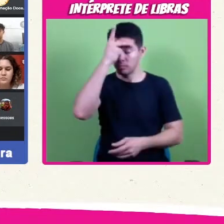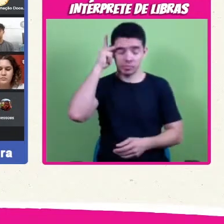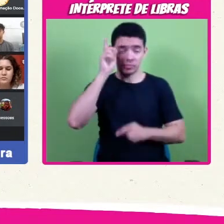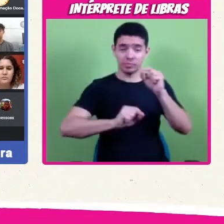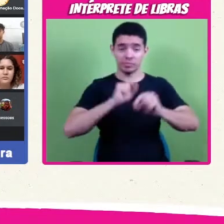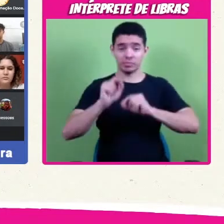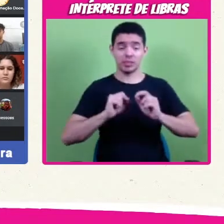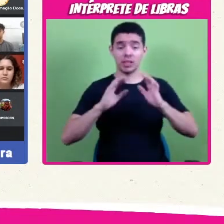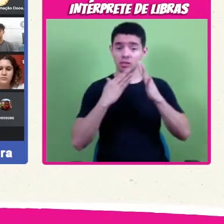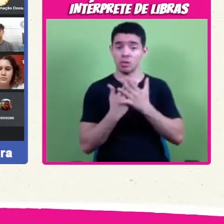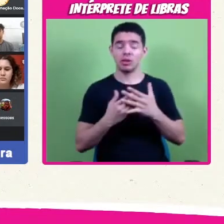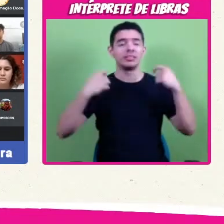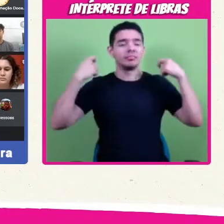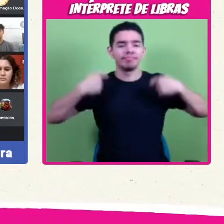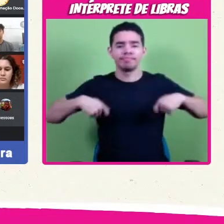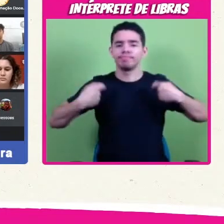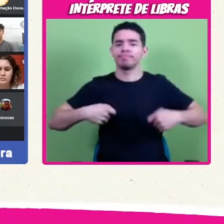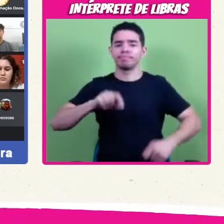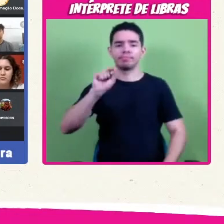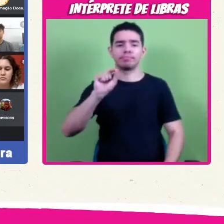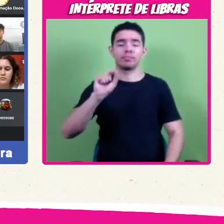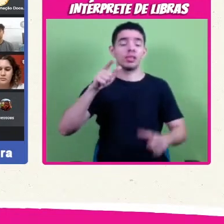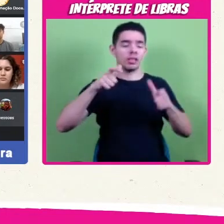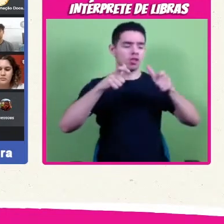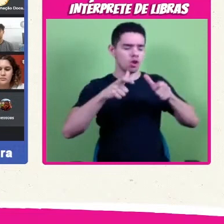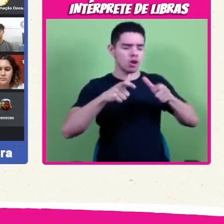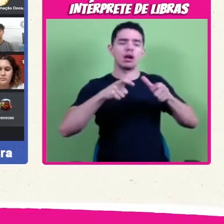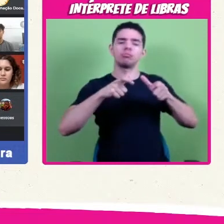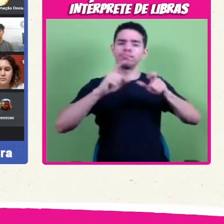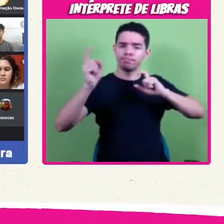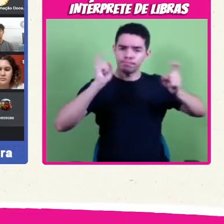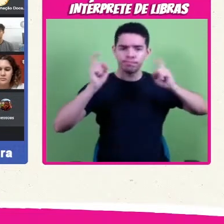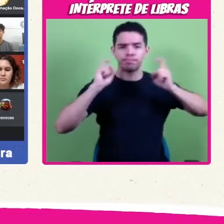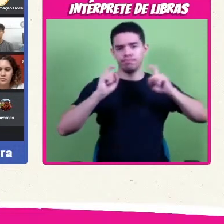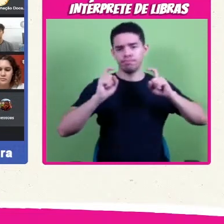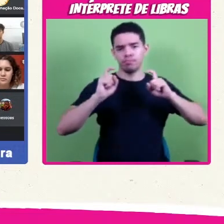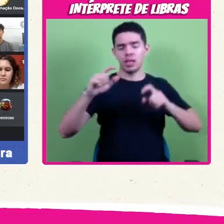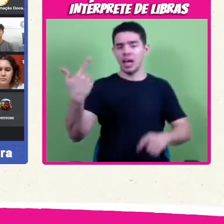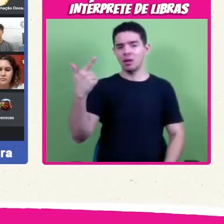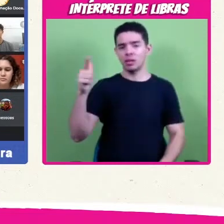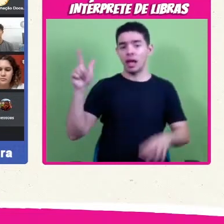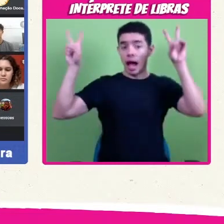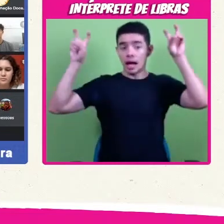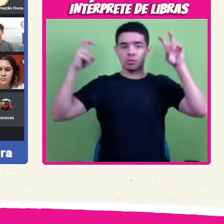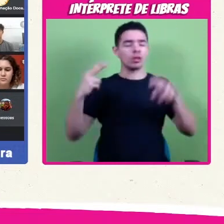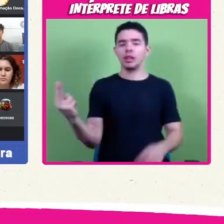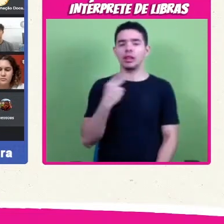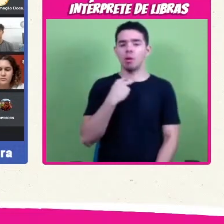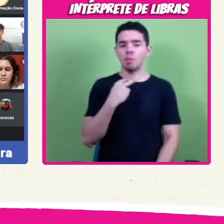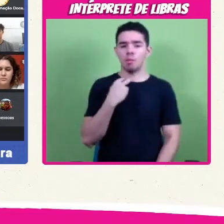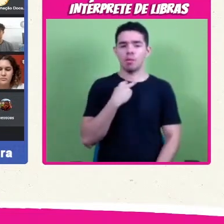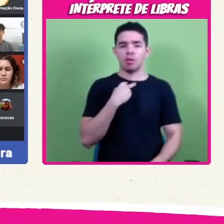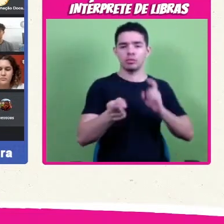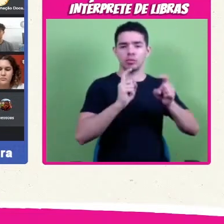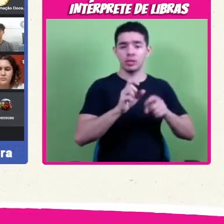escola deve ser, sim, esse espaço de discussão. Não existe assunto que não possa ser discutido na escola. Se tem